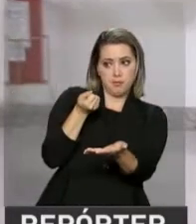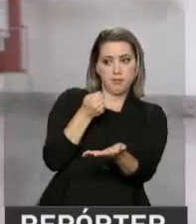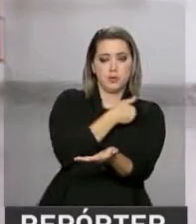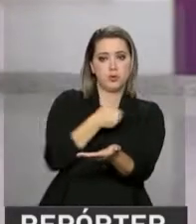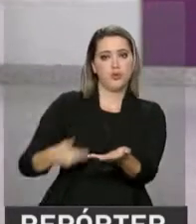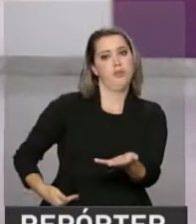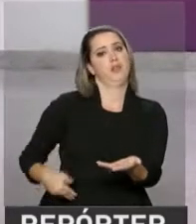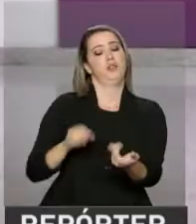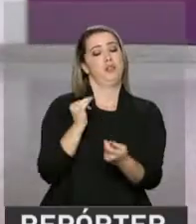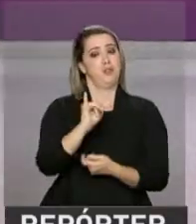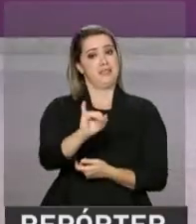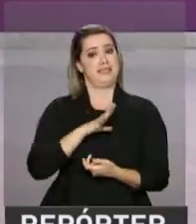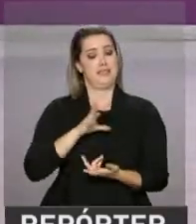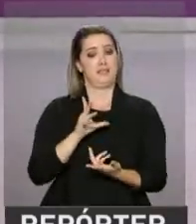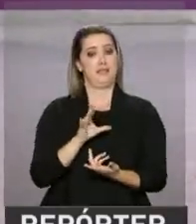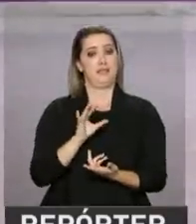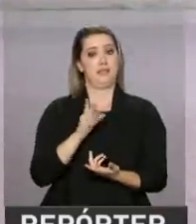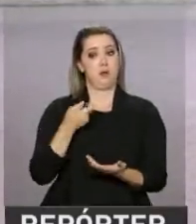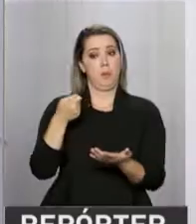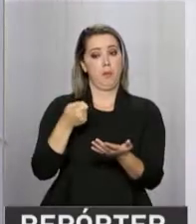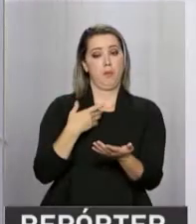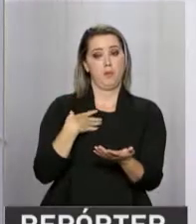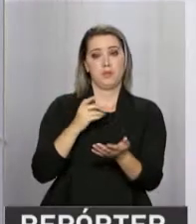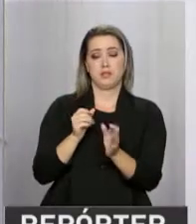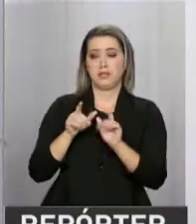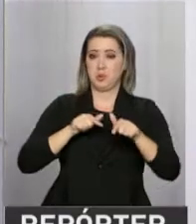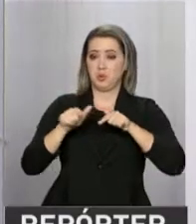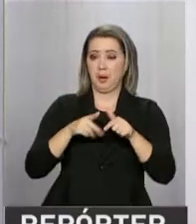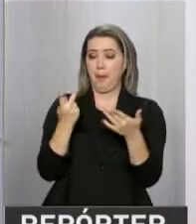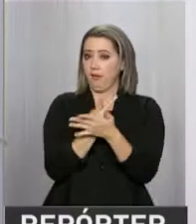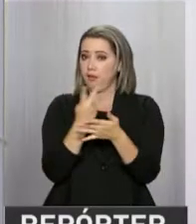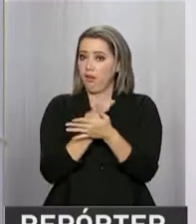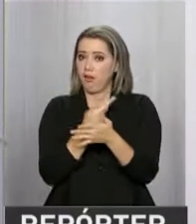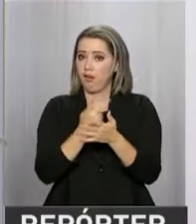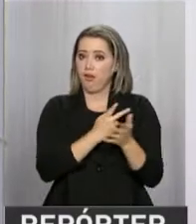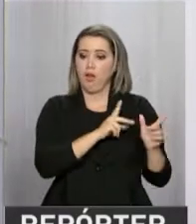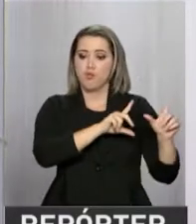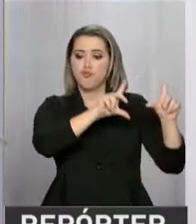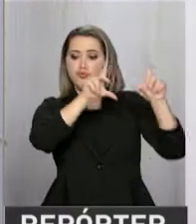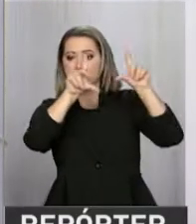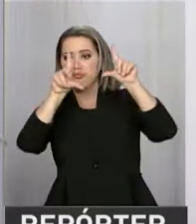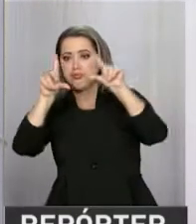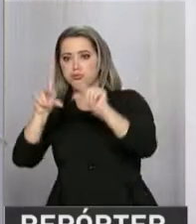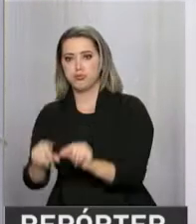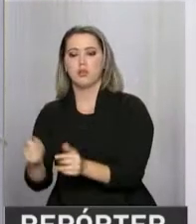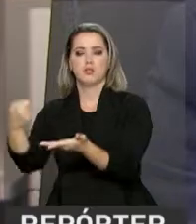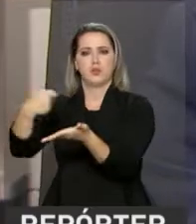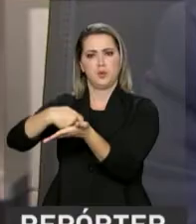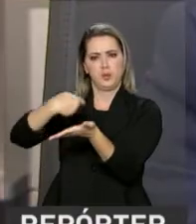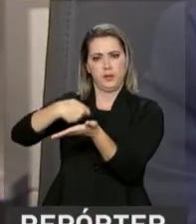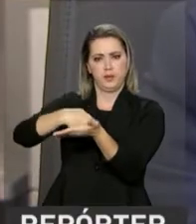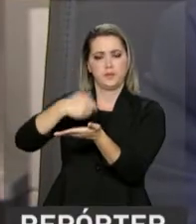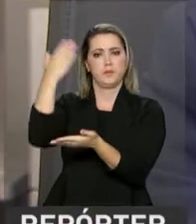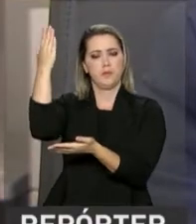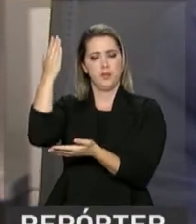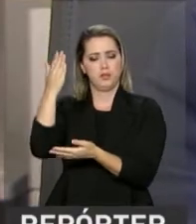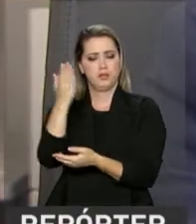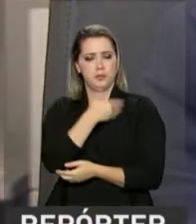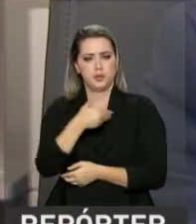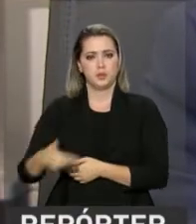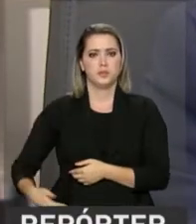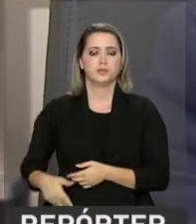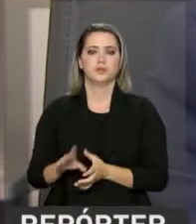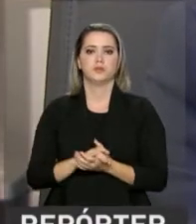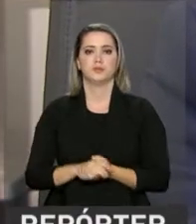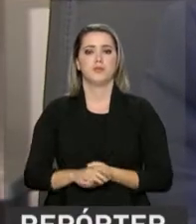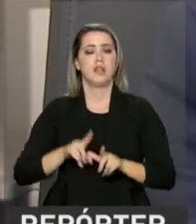correta o pagamento poderá ser reduzido proporcionalmente ao percentual do serviço prestado ao final de cada período ao final de cada